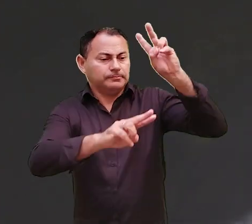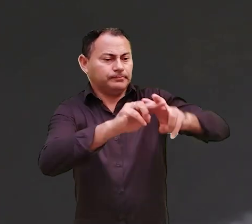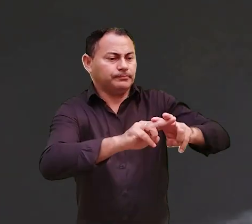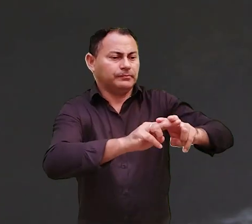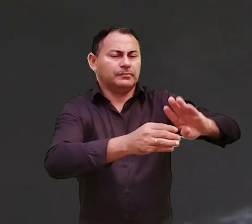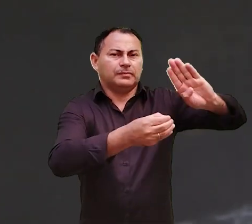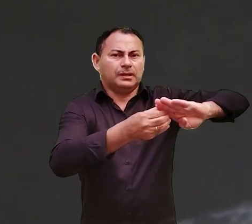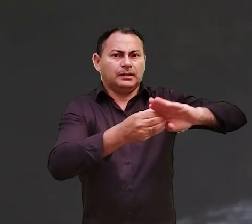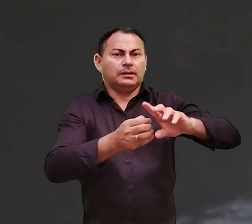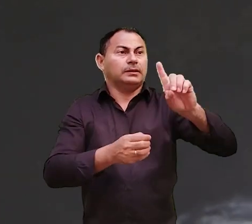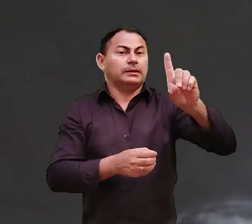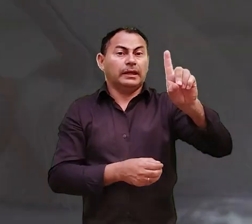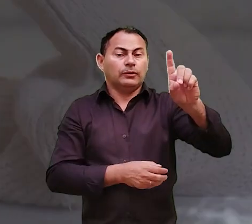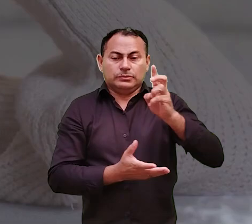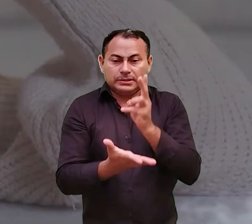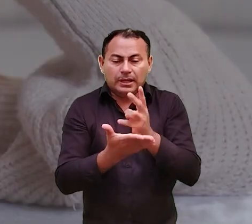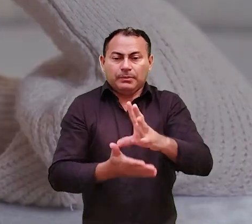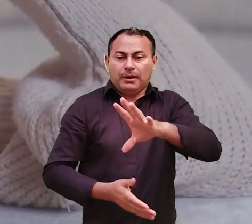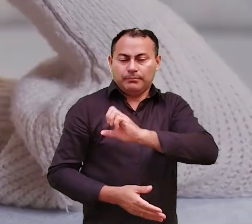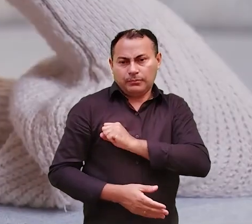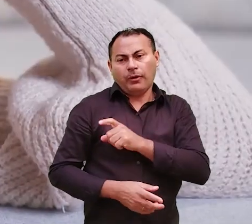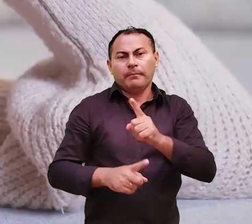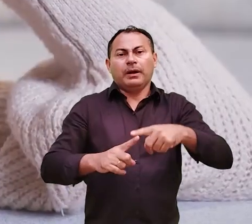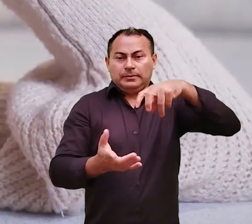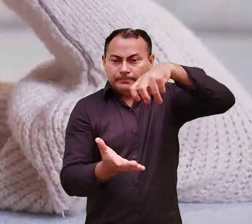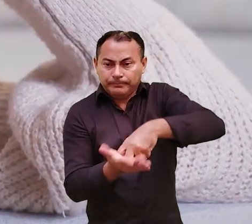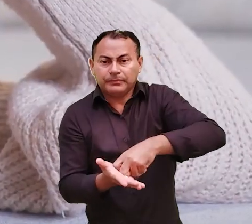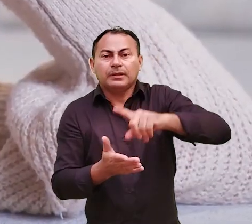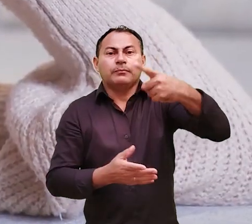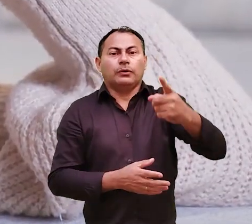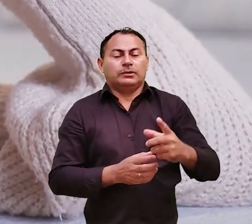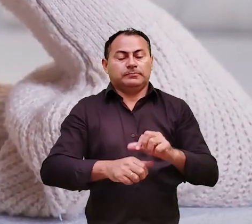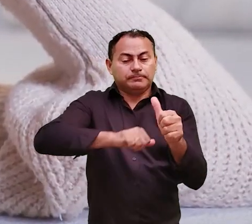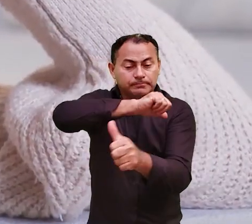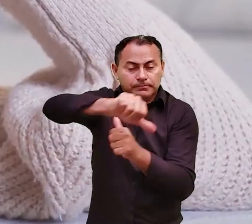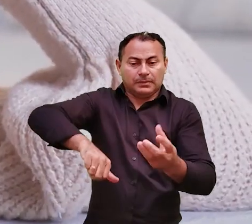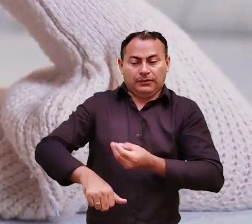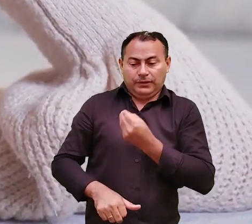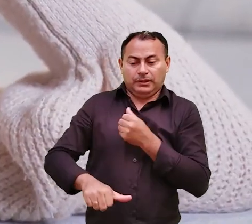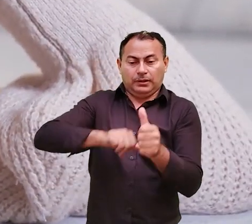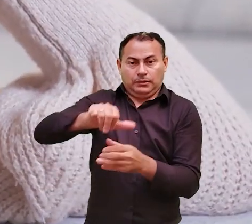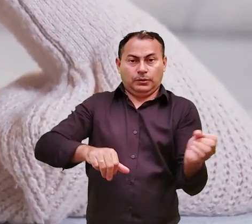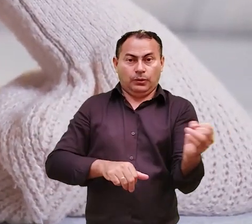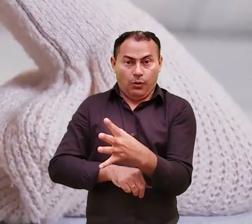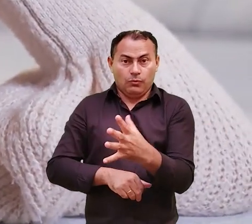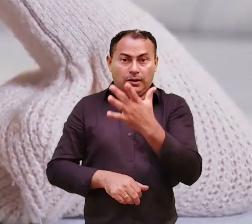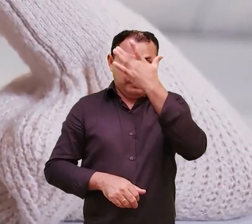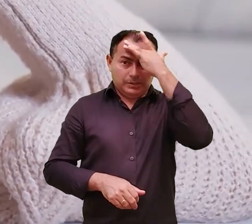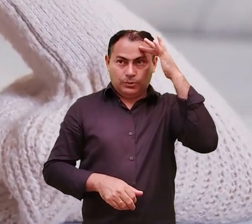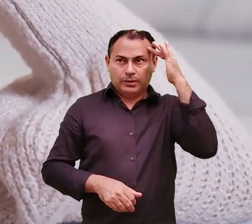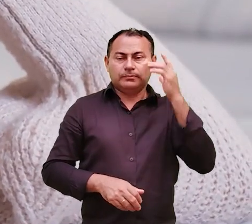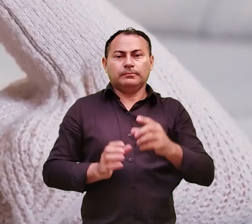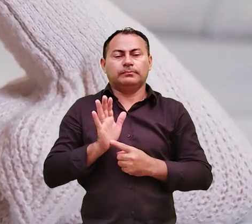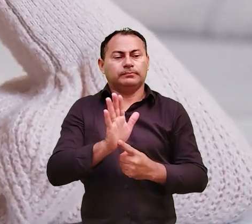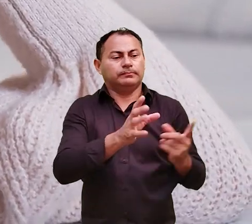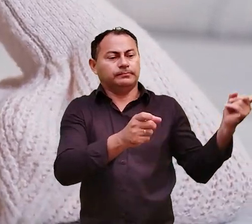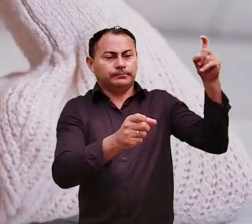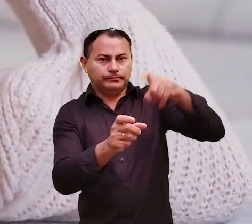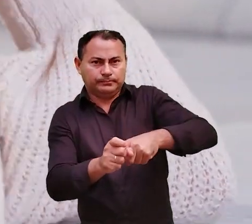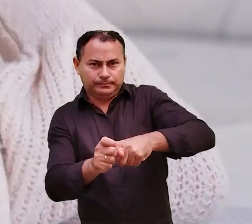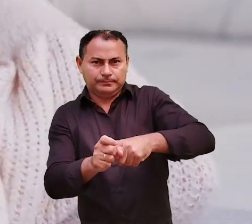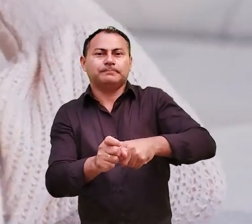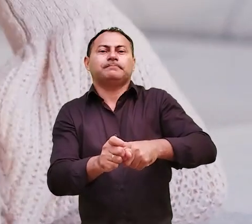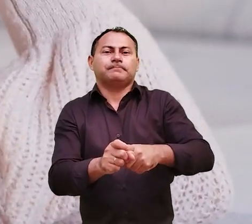cativeiro. Deus não cessou de amar você. Ele vai castigar você, mas depois que tiver reciclado e feito de você um vaso novo,